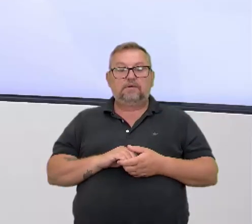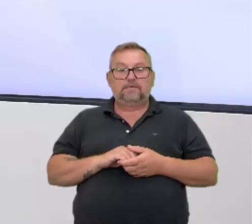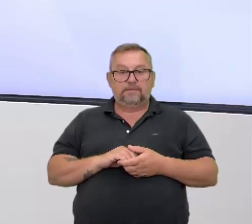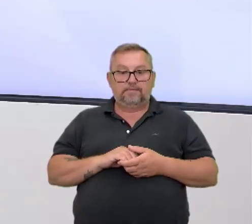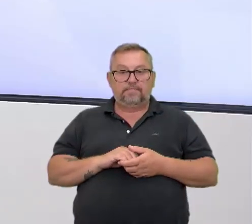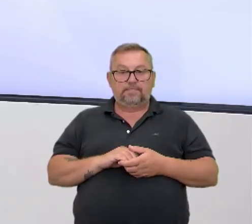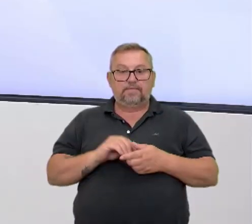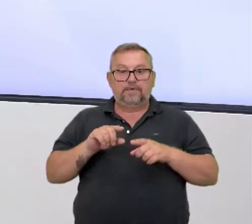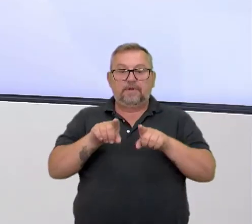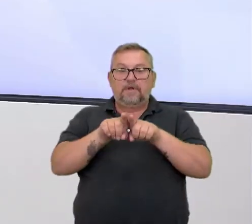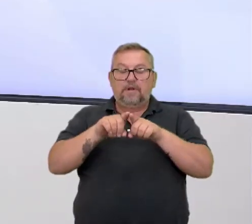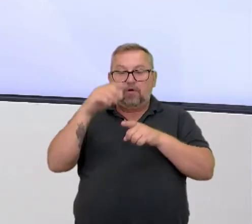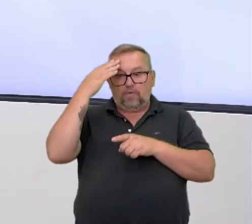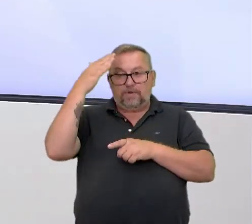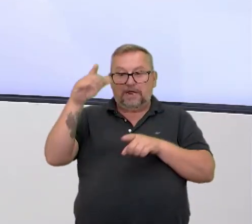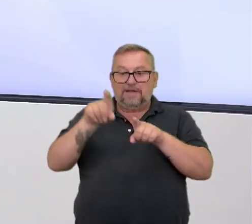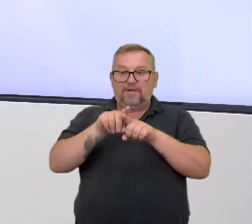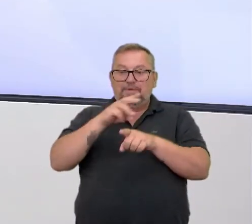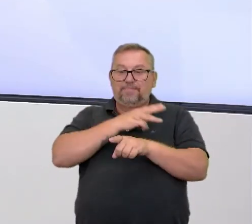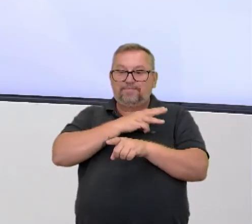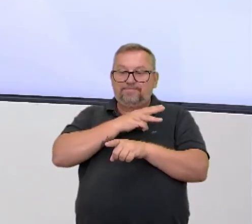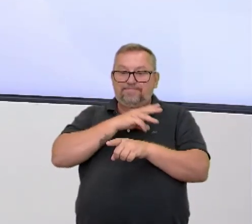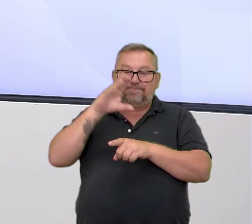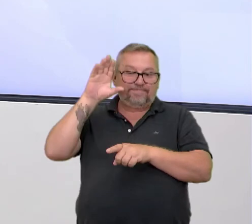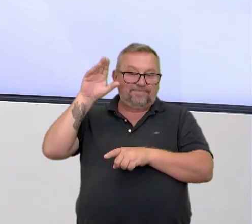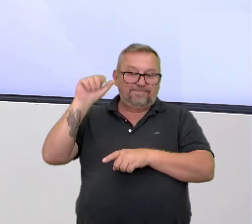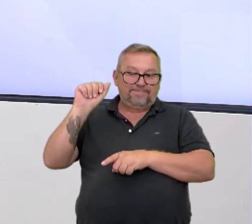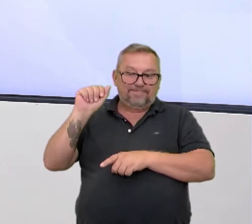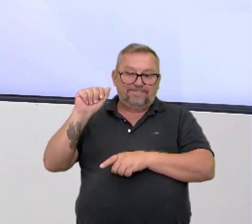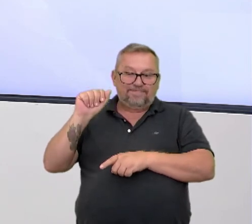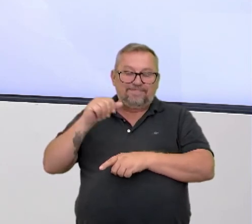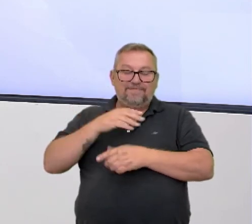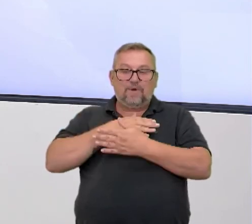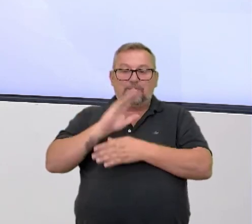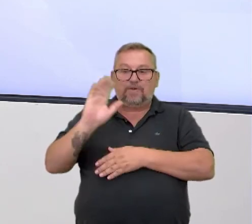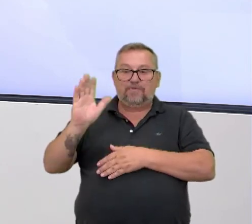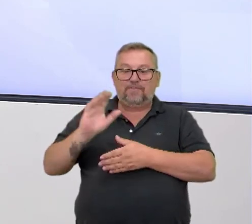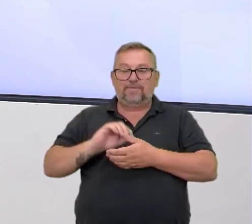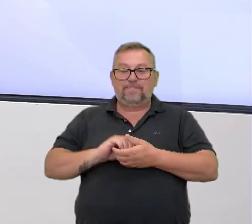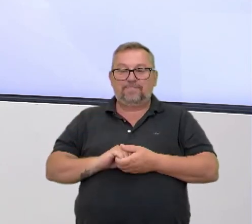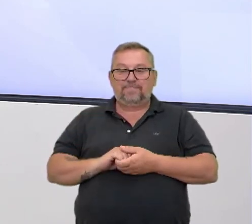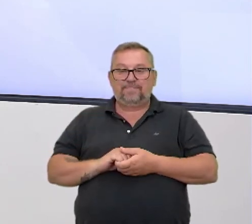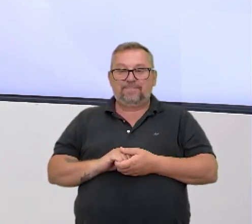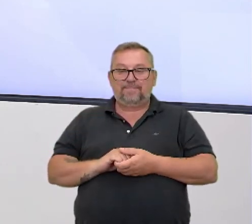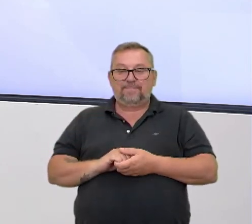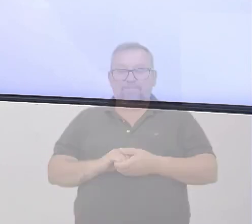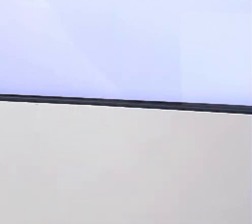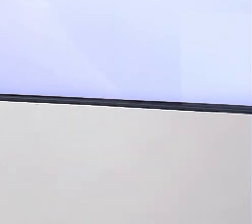agradecimento, obrigado a toda a equipe de produção, Sidney e André, valeu gente, um abraço e até a próxima. Obrigado.